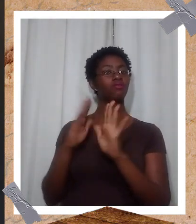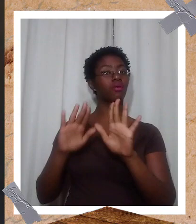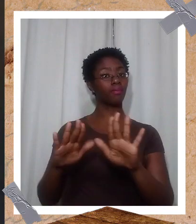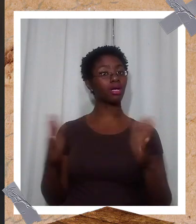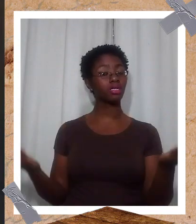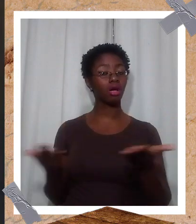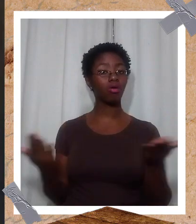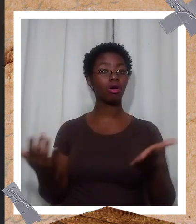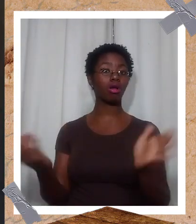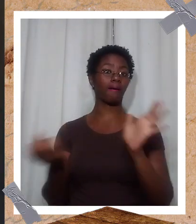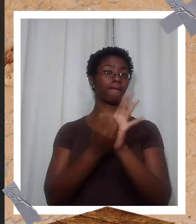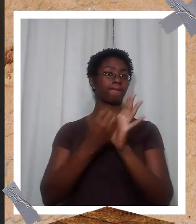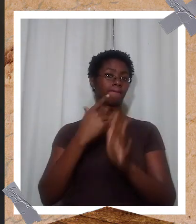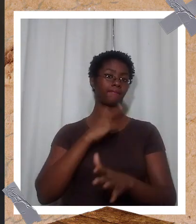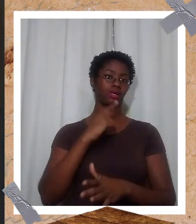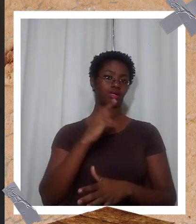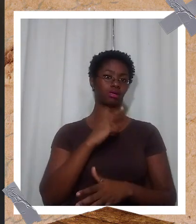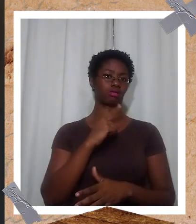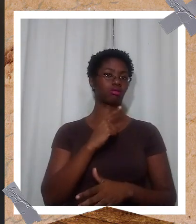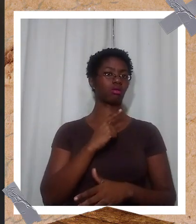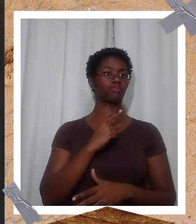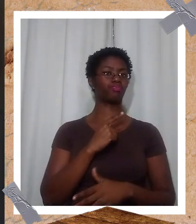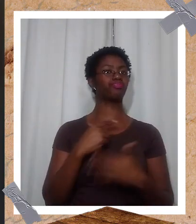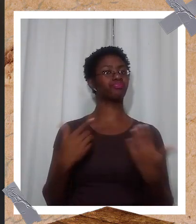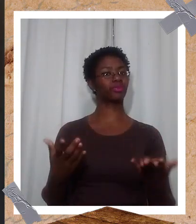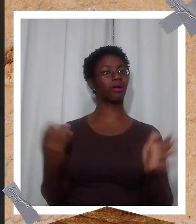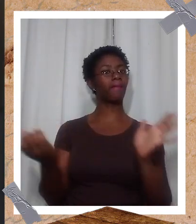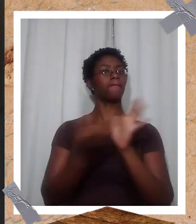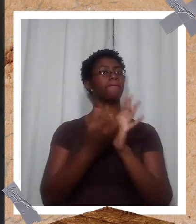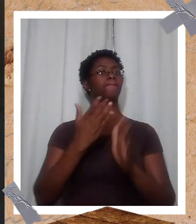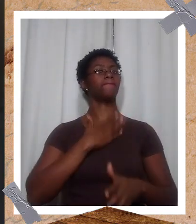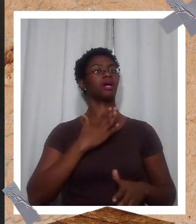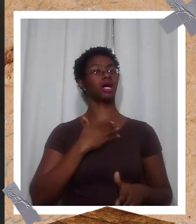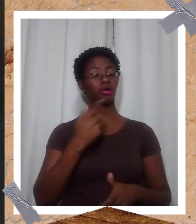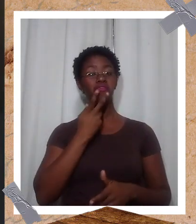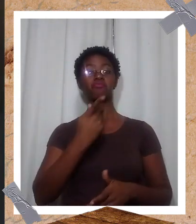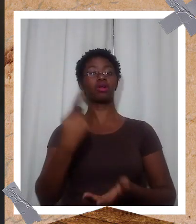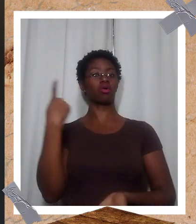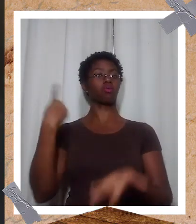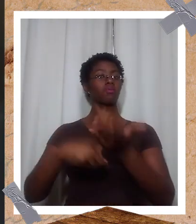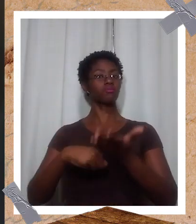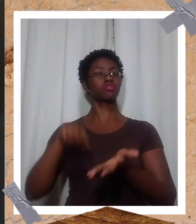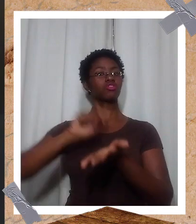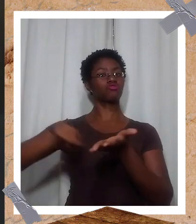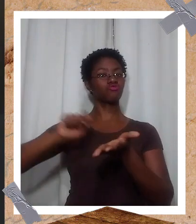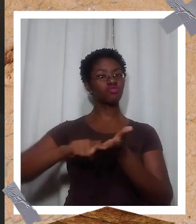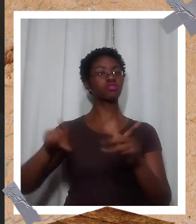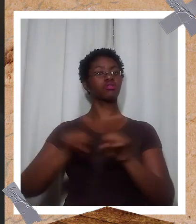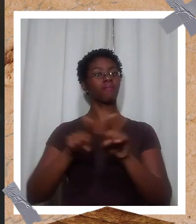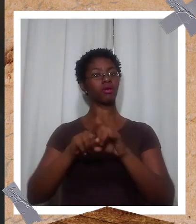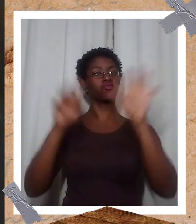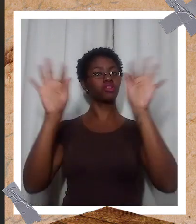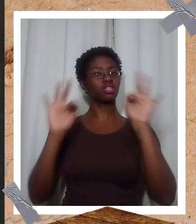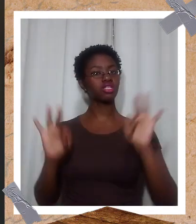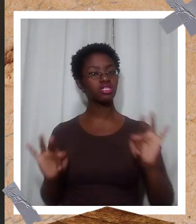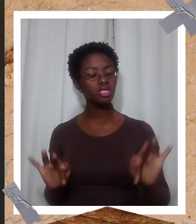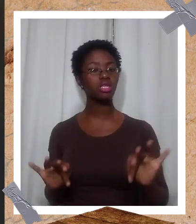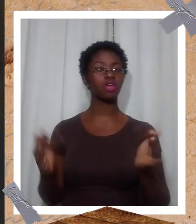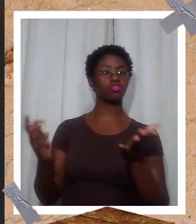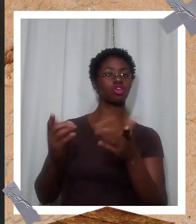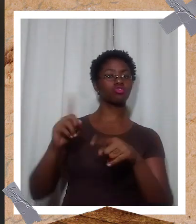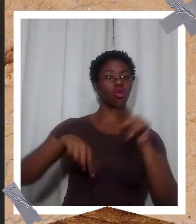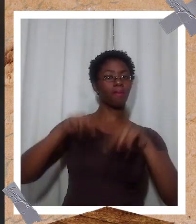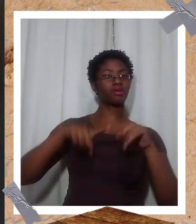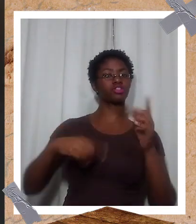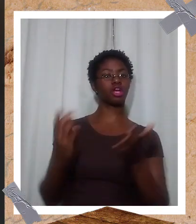uma marca, né? E a minha marca, e mais uma vez eu vou falar de compromisso com a escrita, compromisso com a felicidade, compromisso com o objeto livro, né? Eu tenho